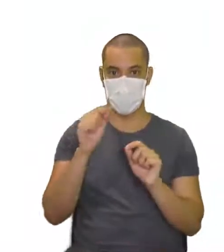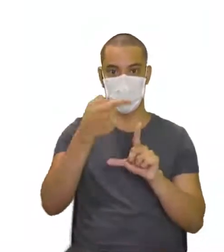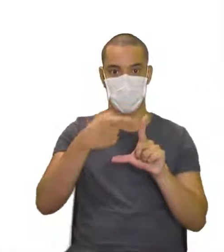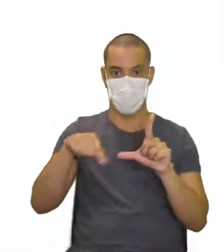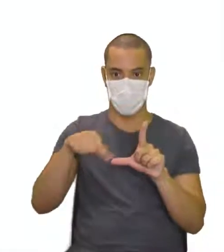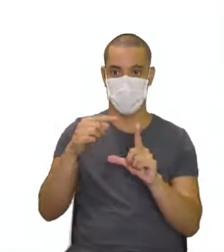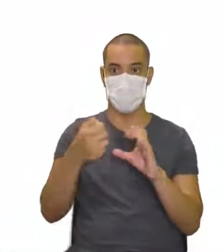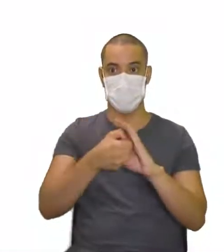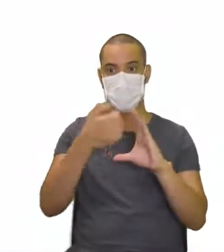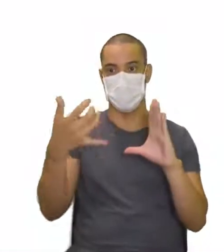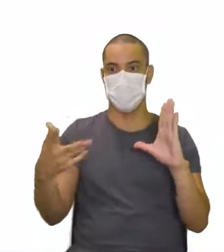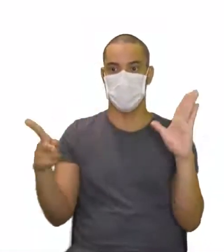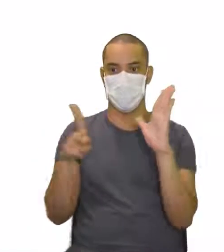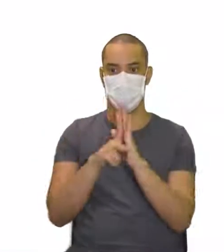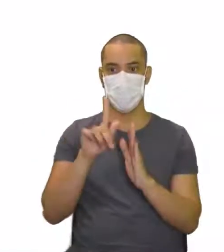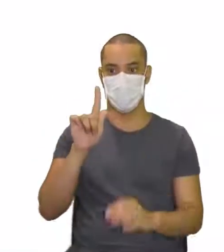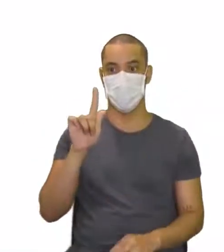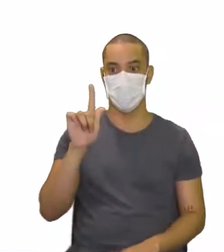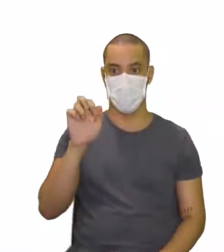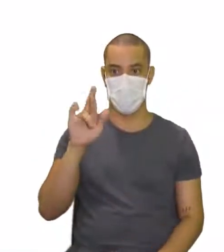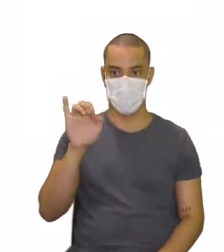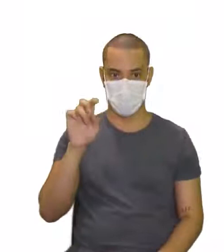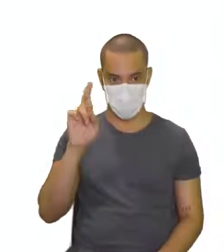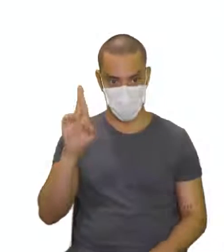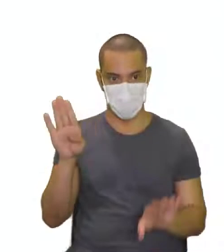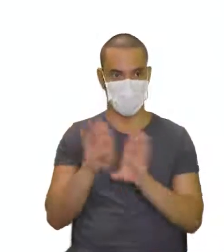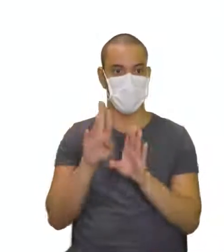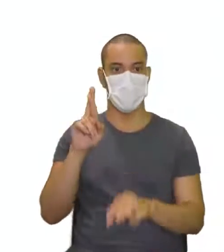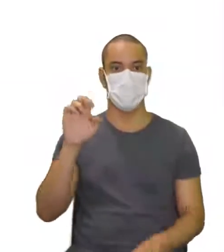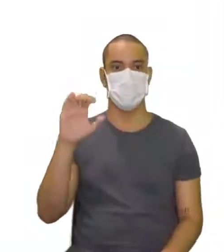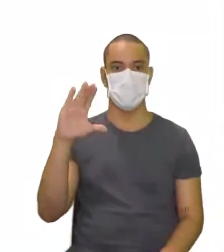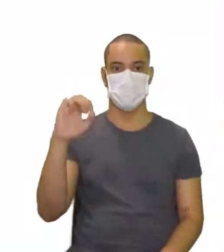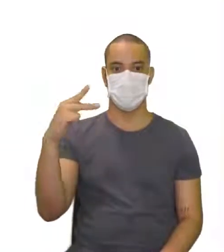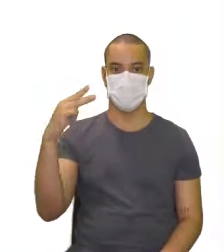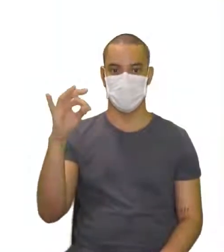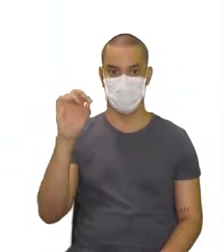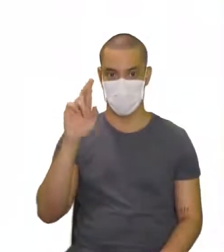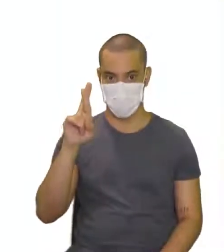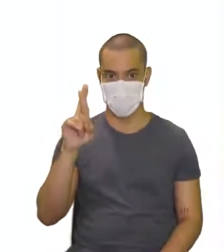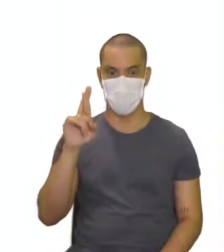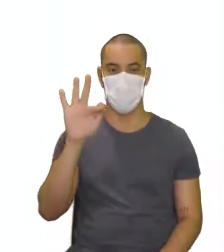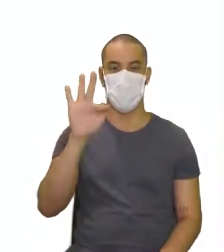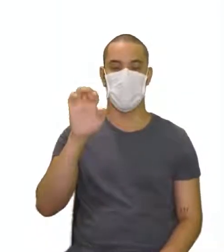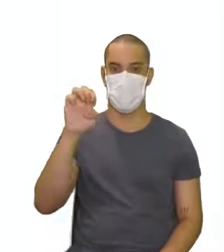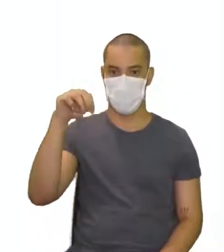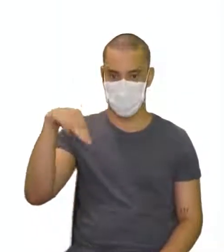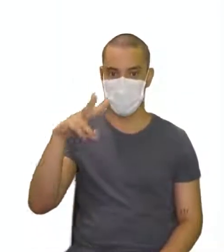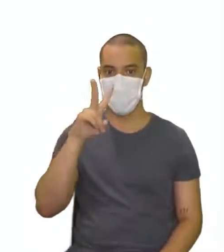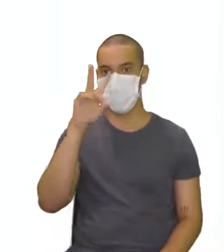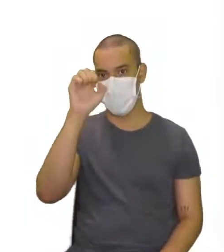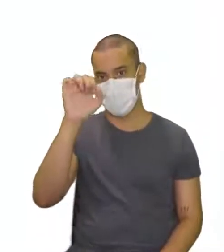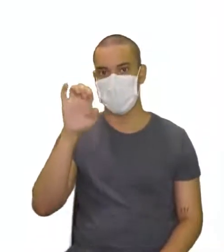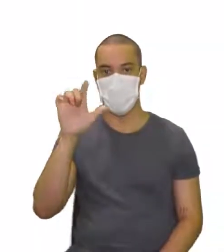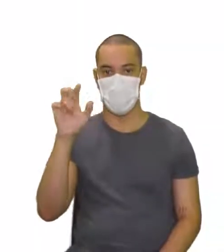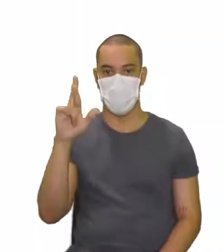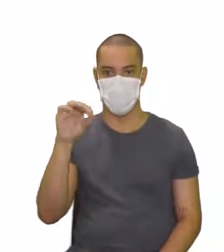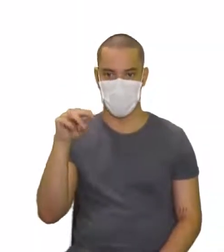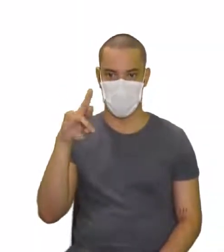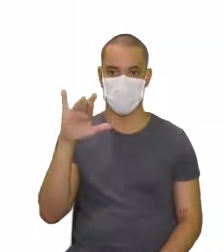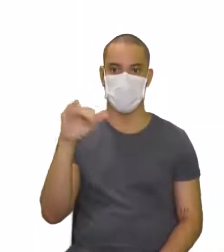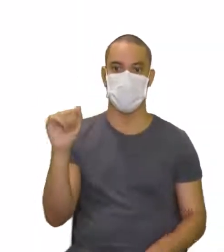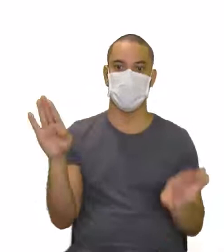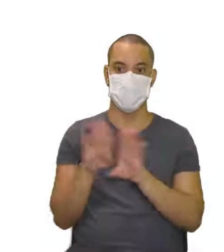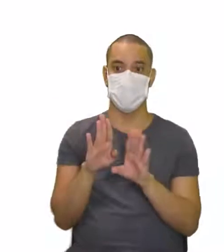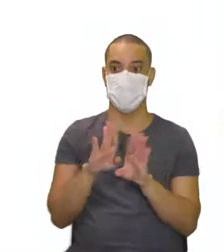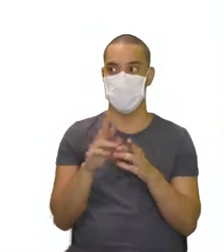curvas características de um gerador e de um receptor. A FEM, que é a força eletromotriz do gerador, e